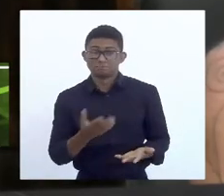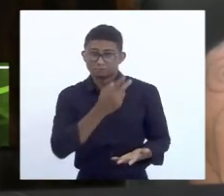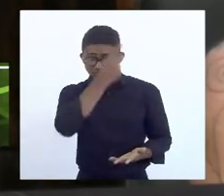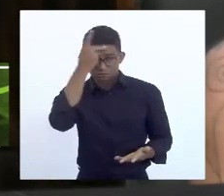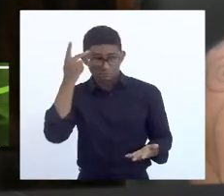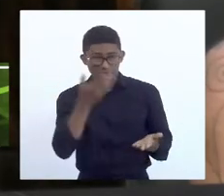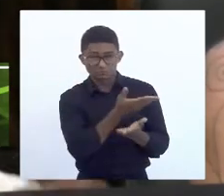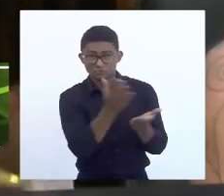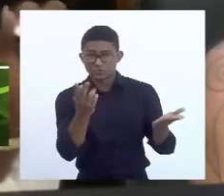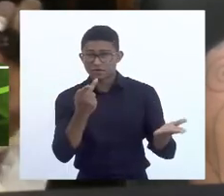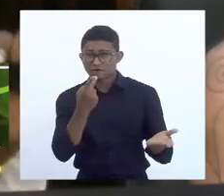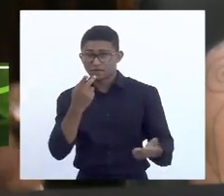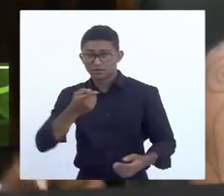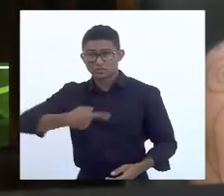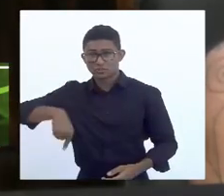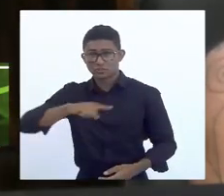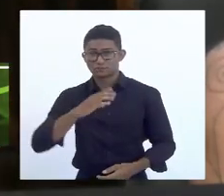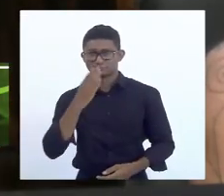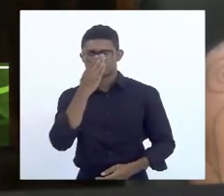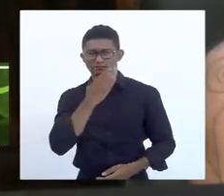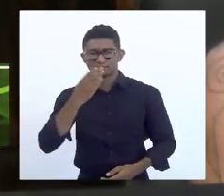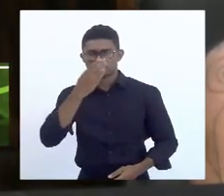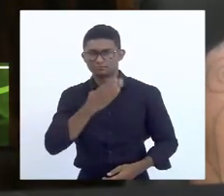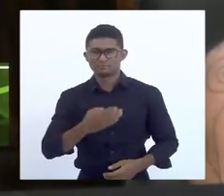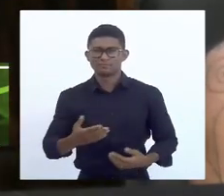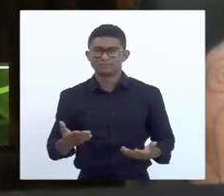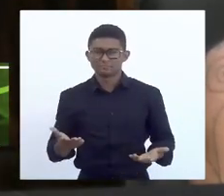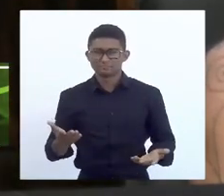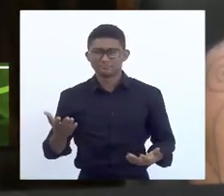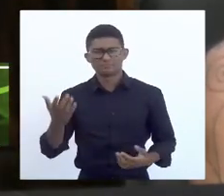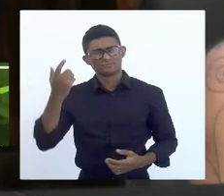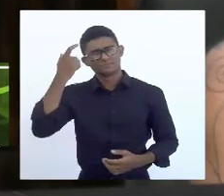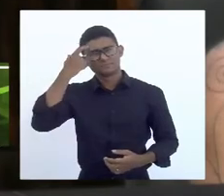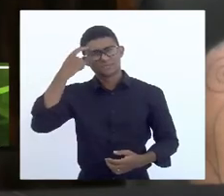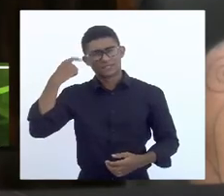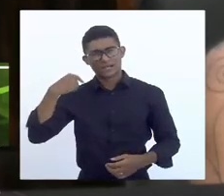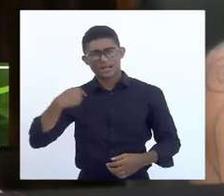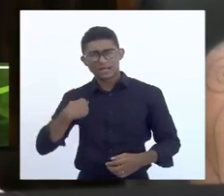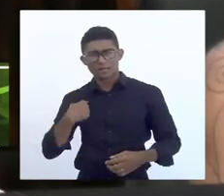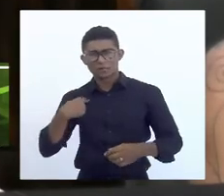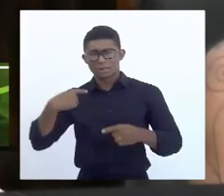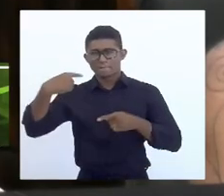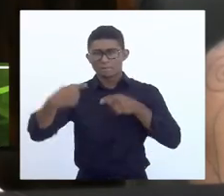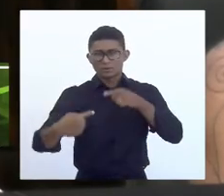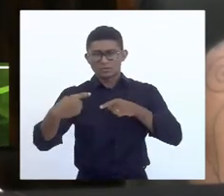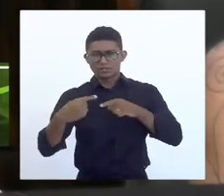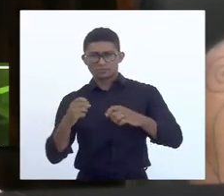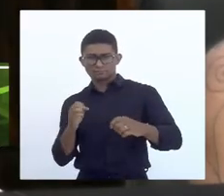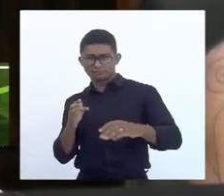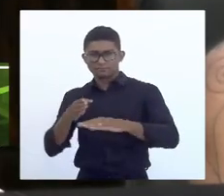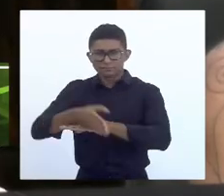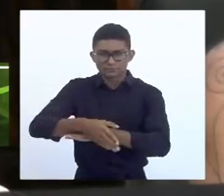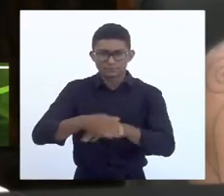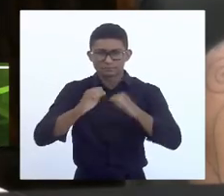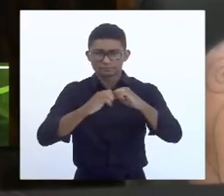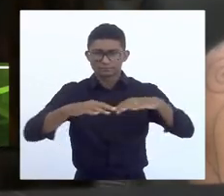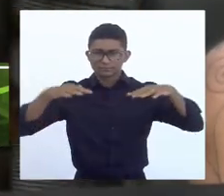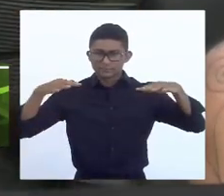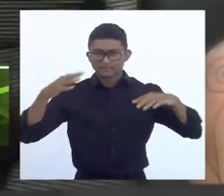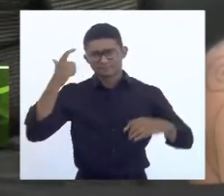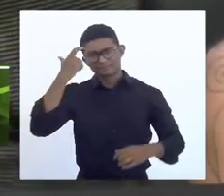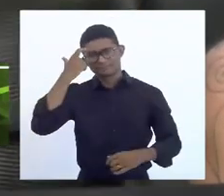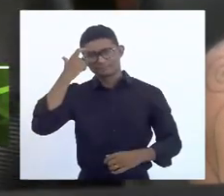nos colocam e nos condicionam, está fazendo sentada no parlamento brasileiro.